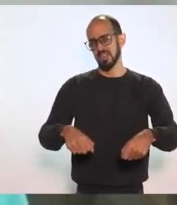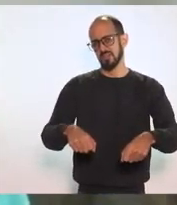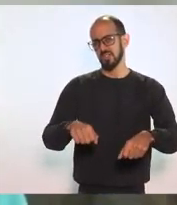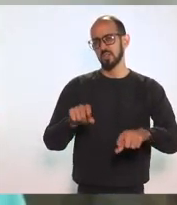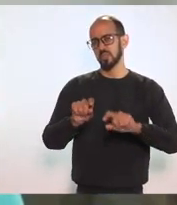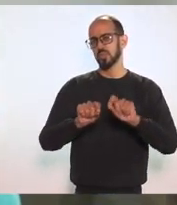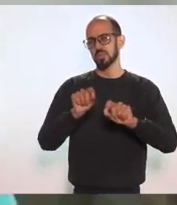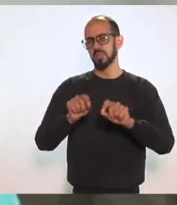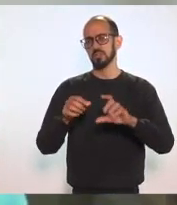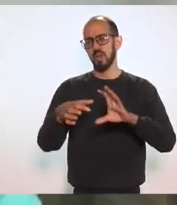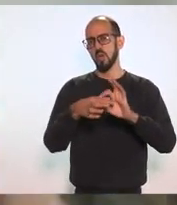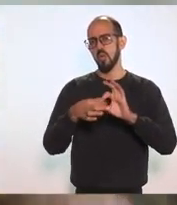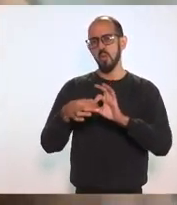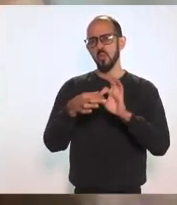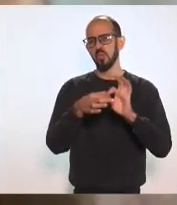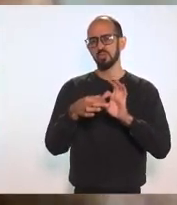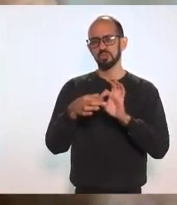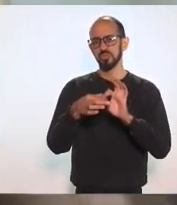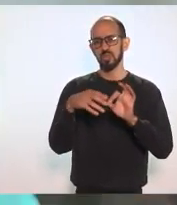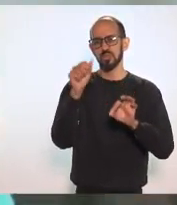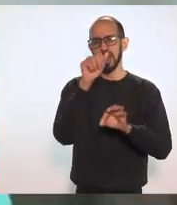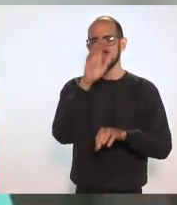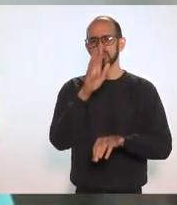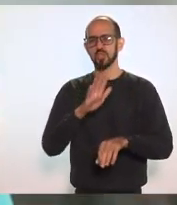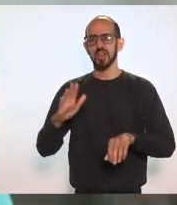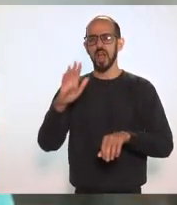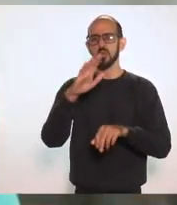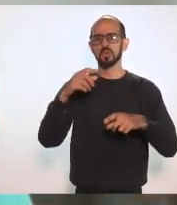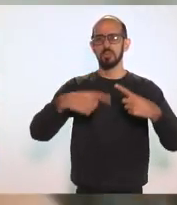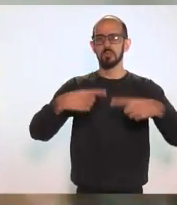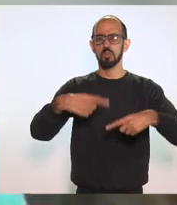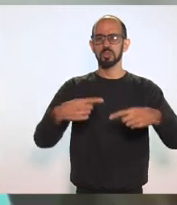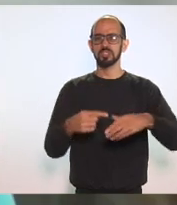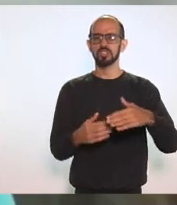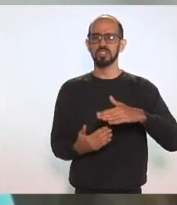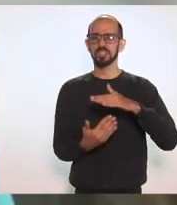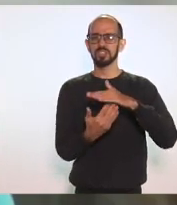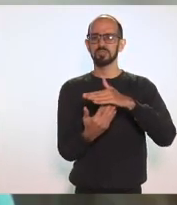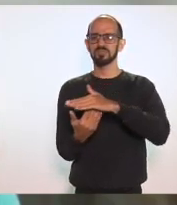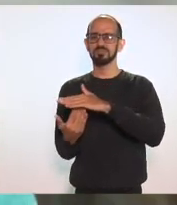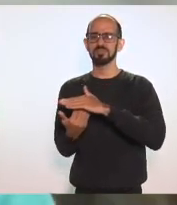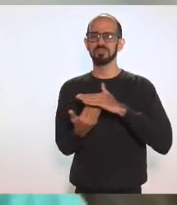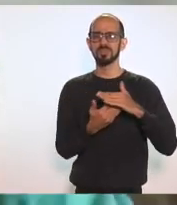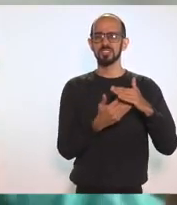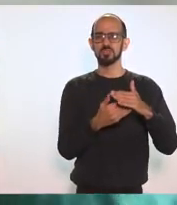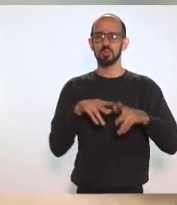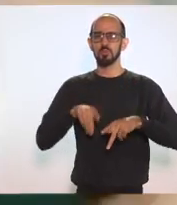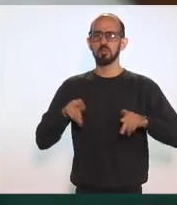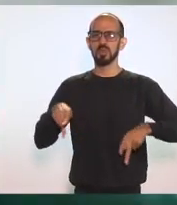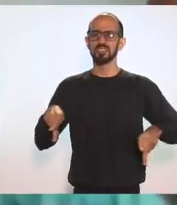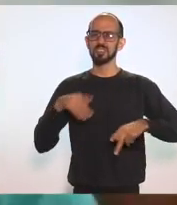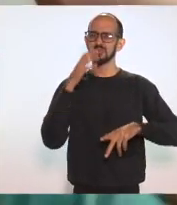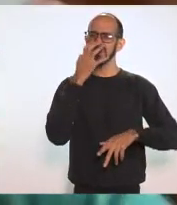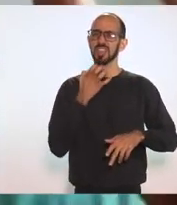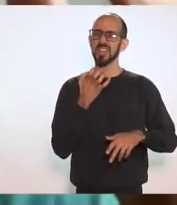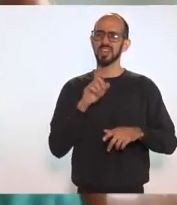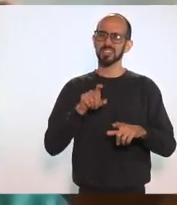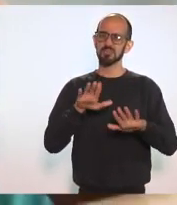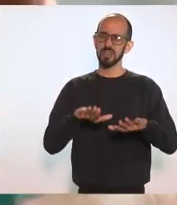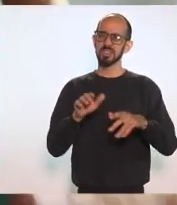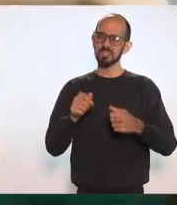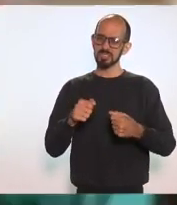nacional e tivesse políticas de restrições sérias, mas que se cogitasse essas